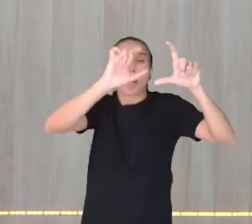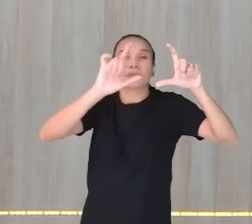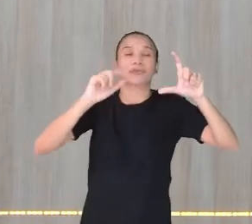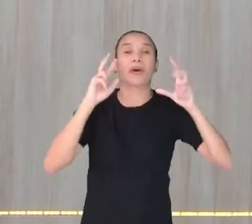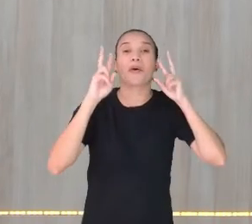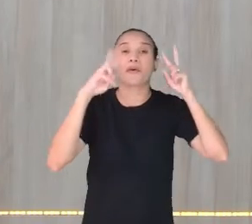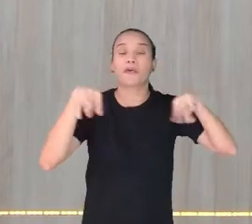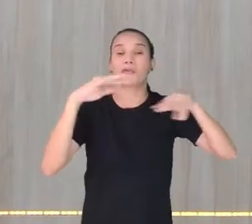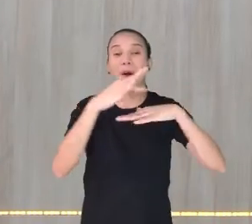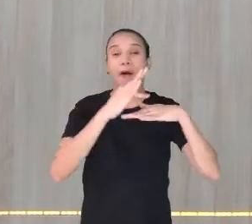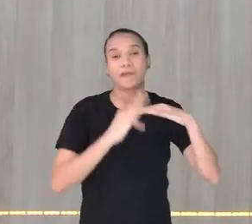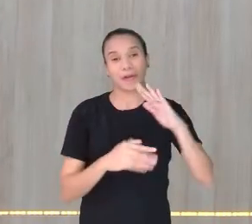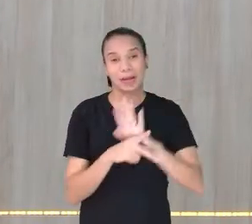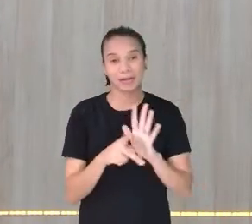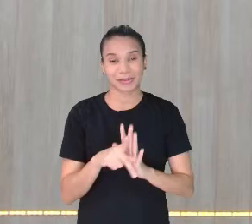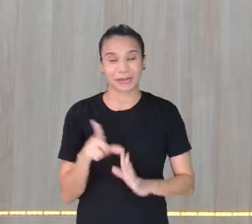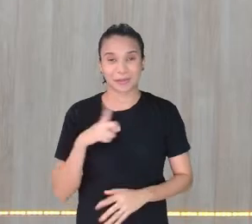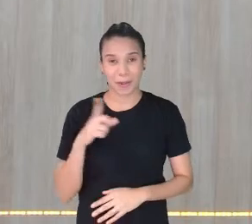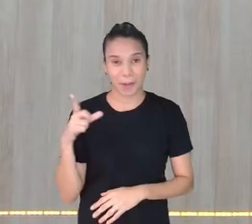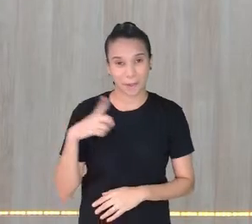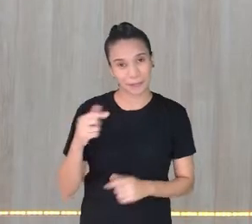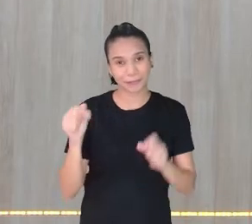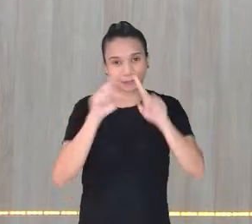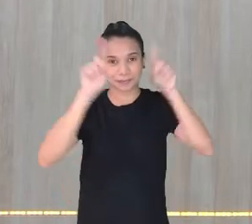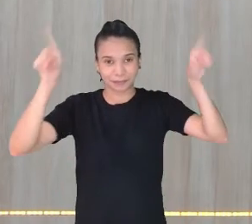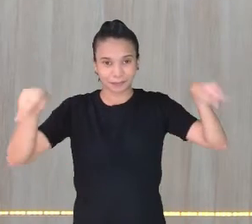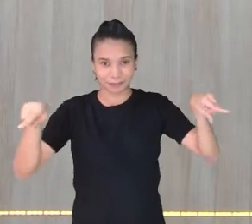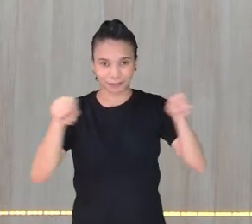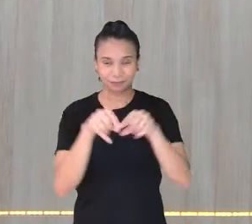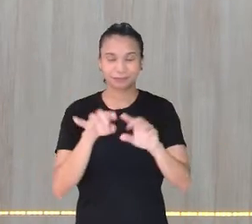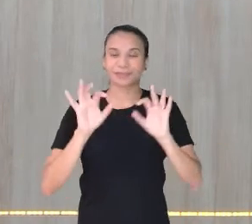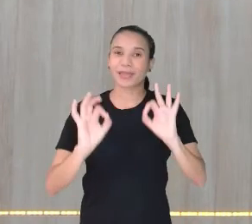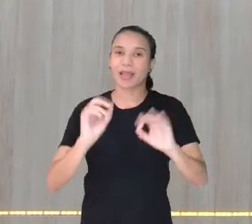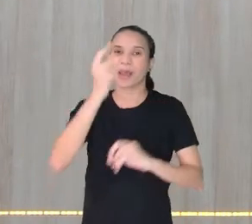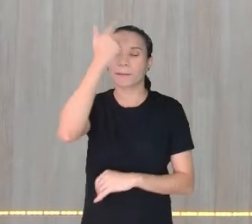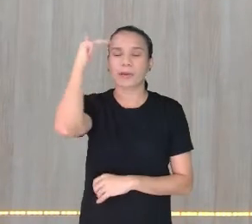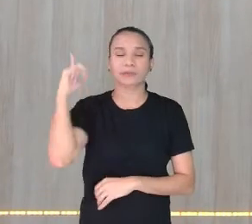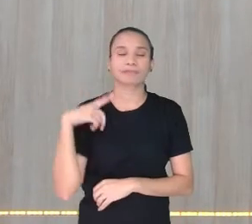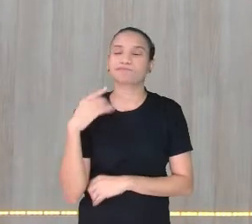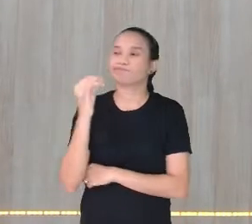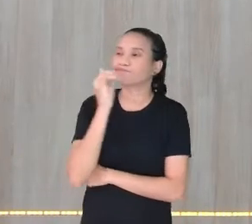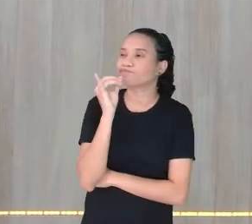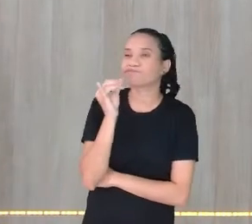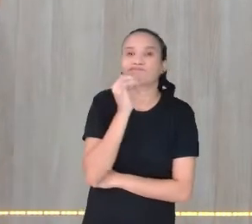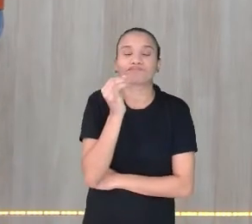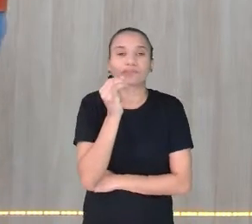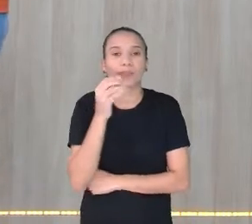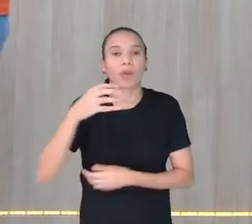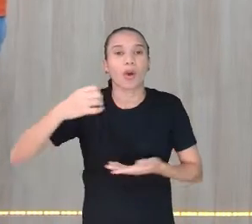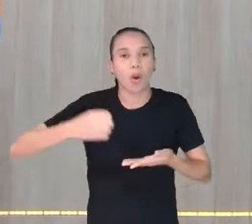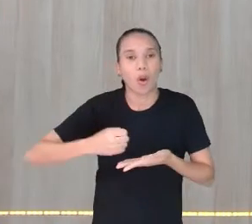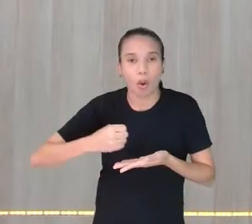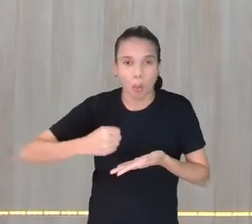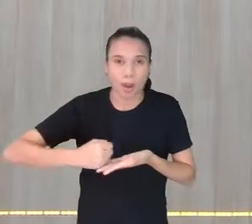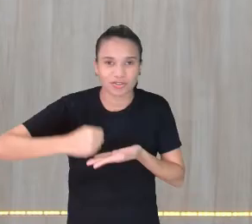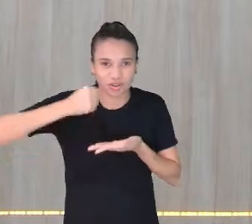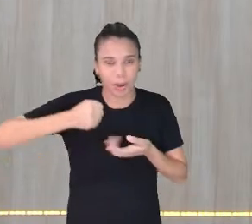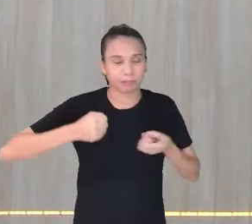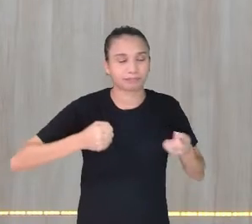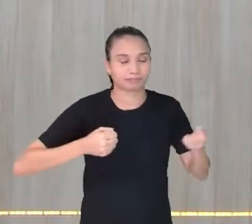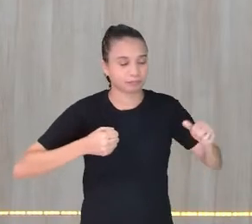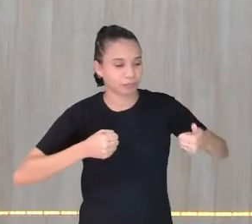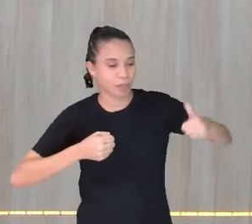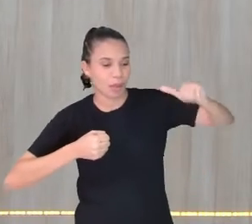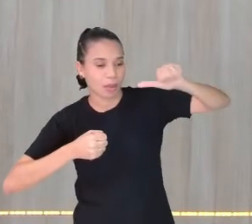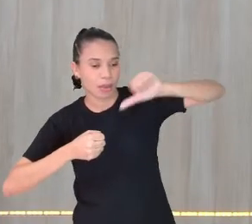uma fração daquele quadro, certo? Quando você pega, por exemplo, uma xícara e vai colocar café